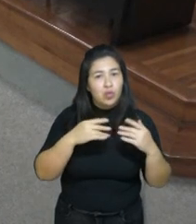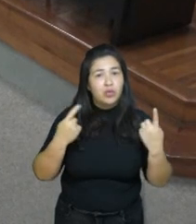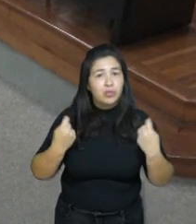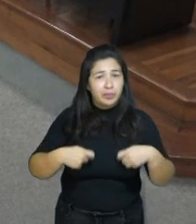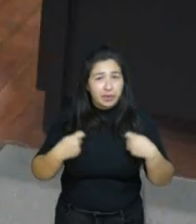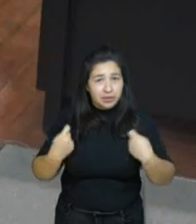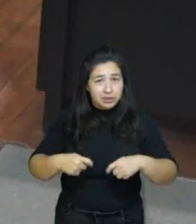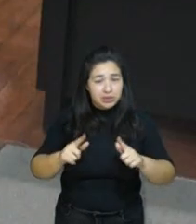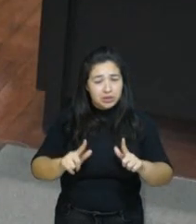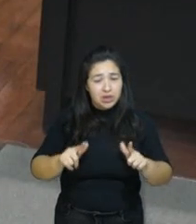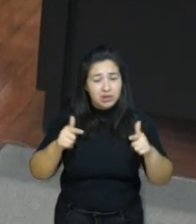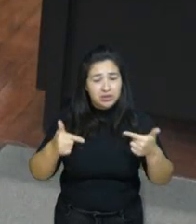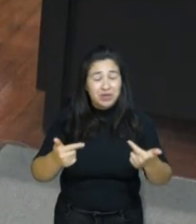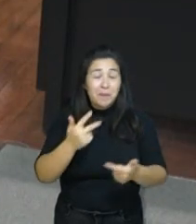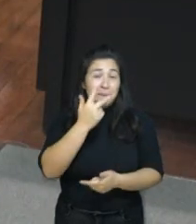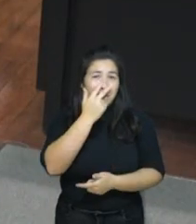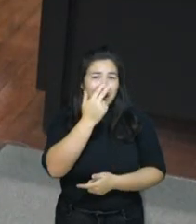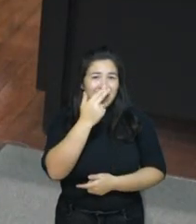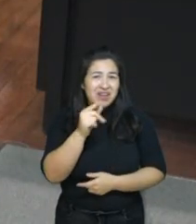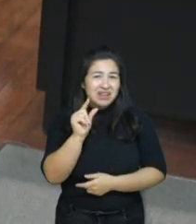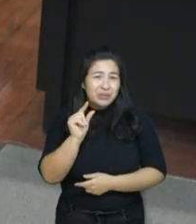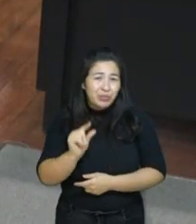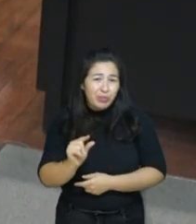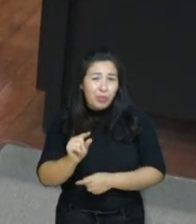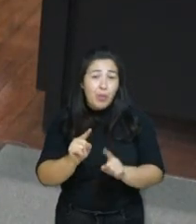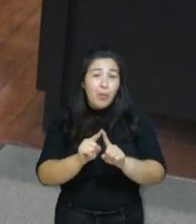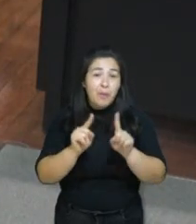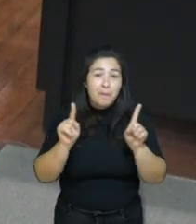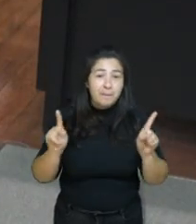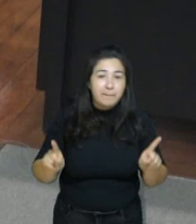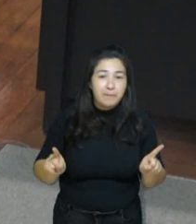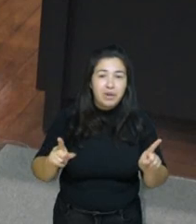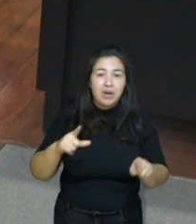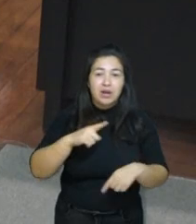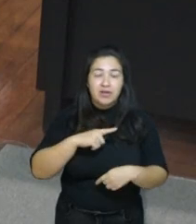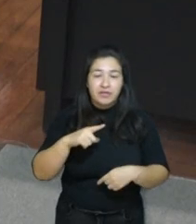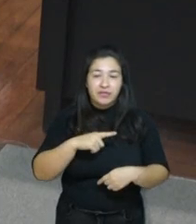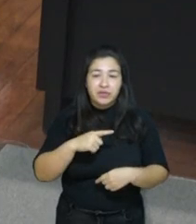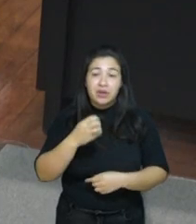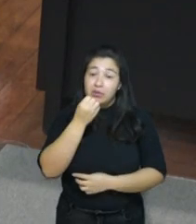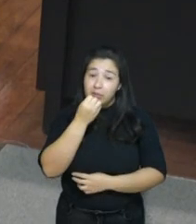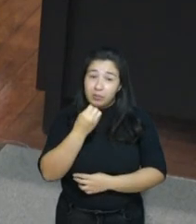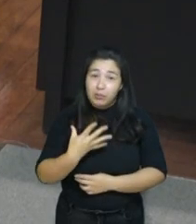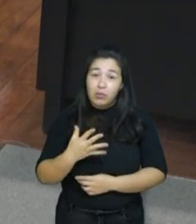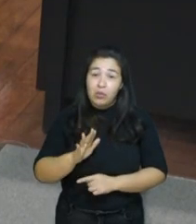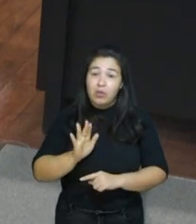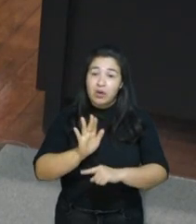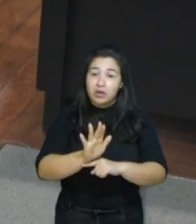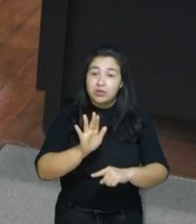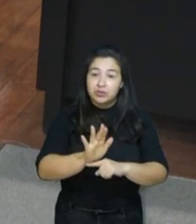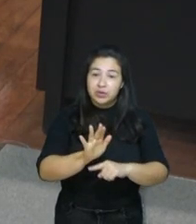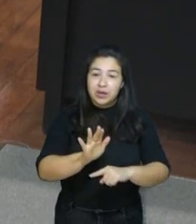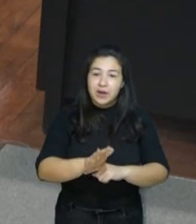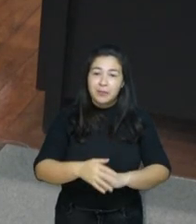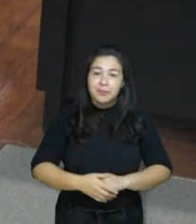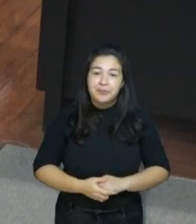mesmo parecendo pequenas, que a gente tem que engajar e usar todos os nossos...